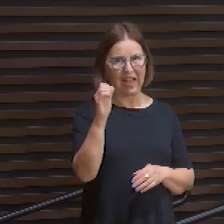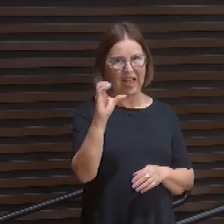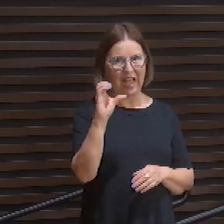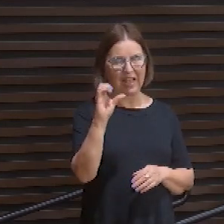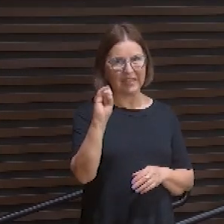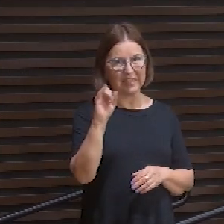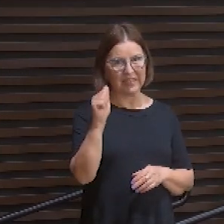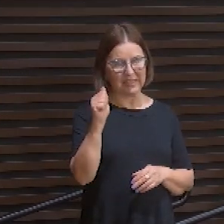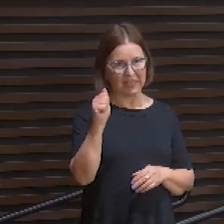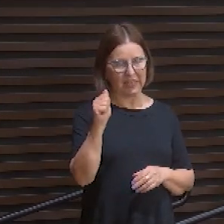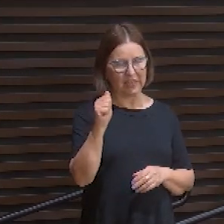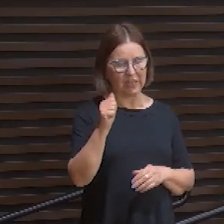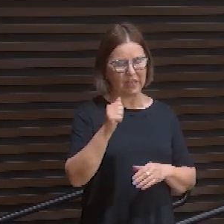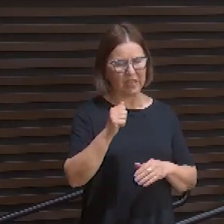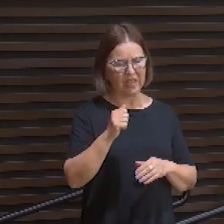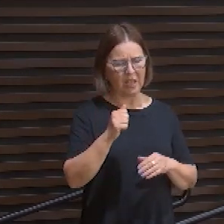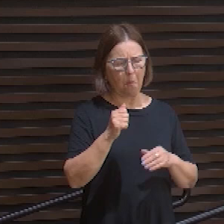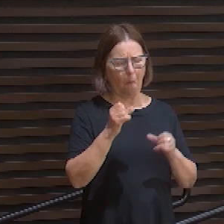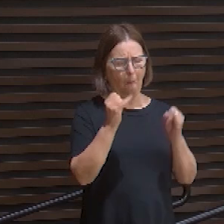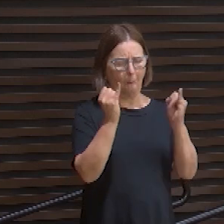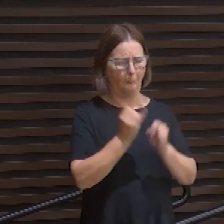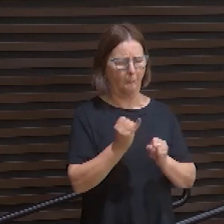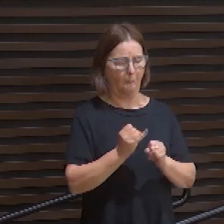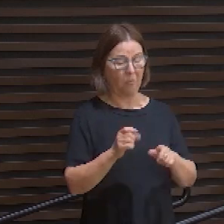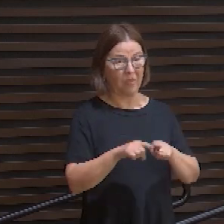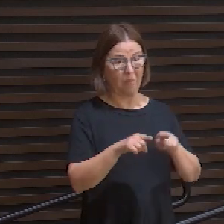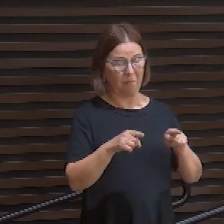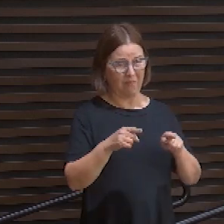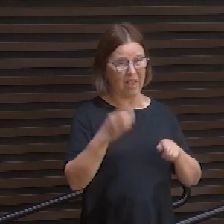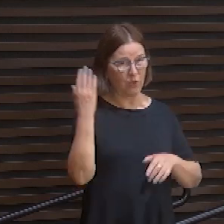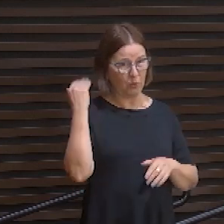de 60 centímetros de largura.